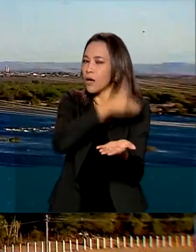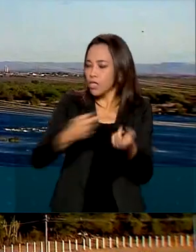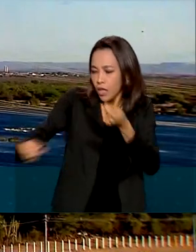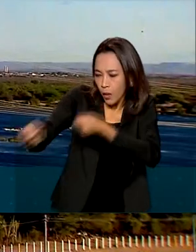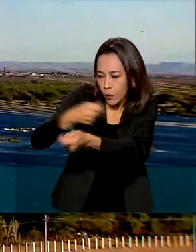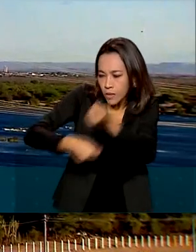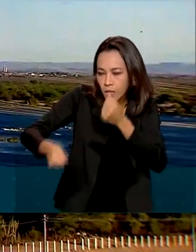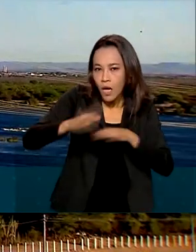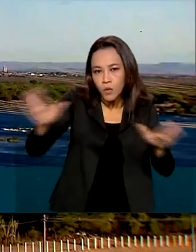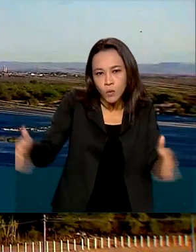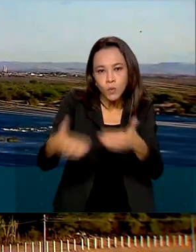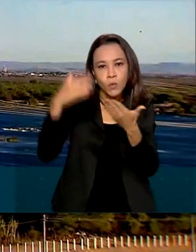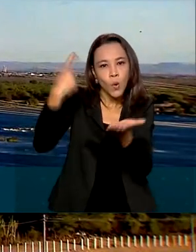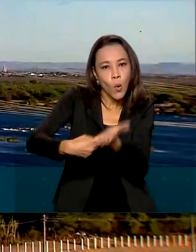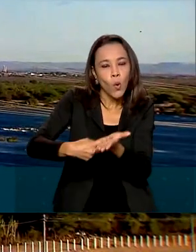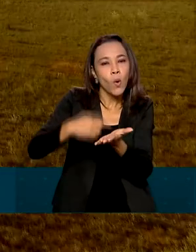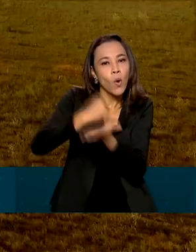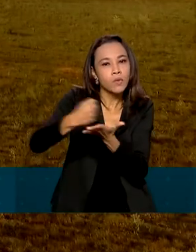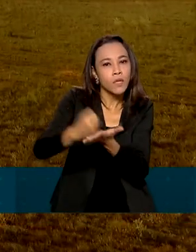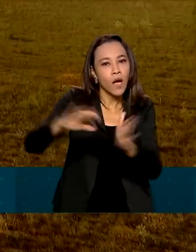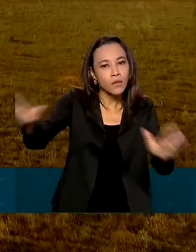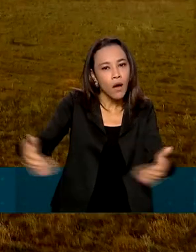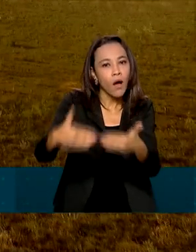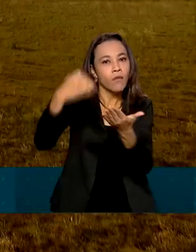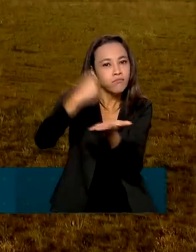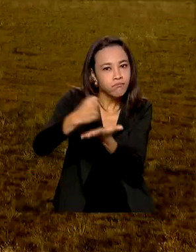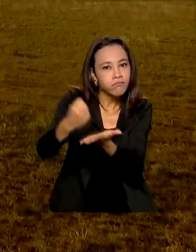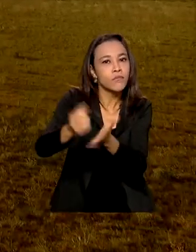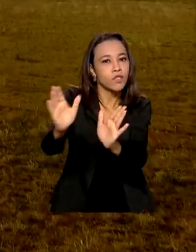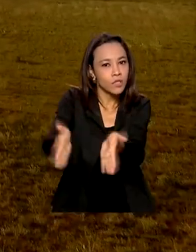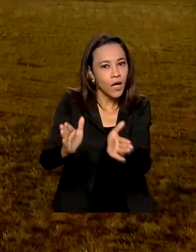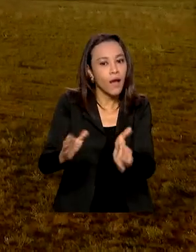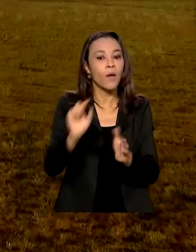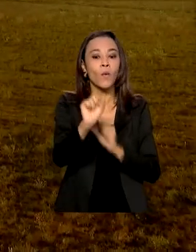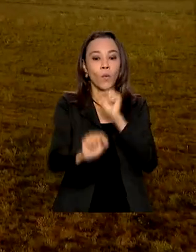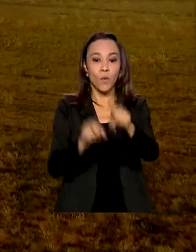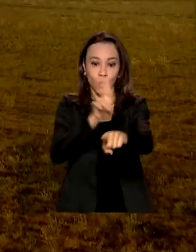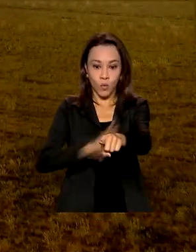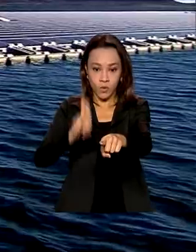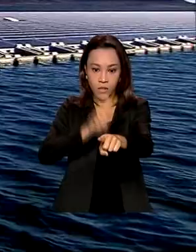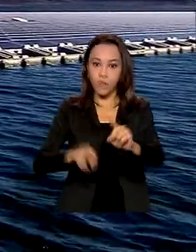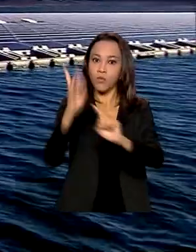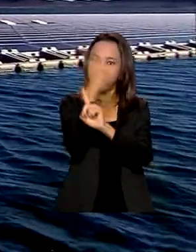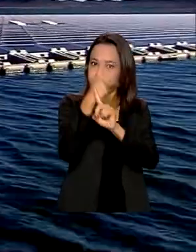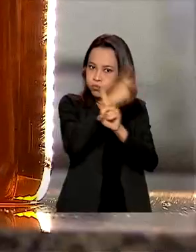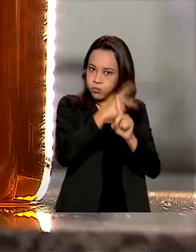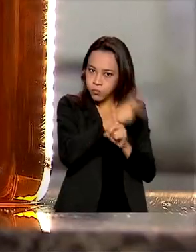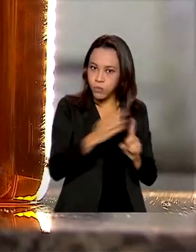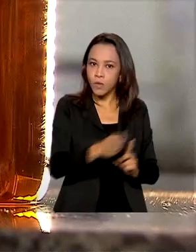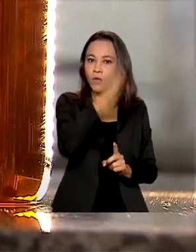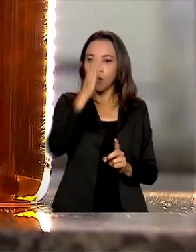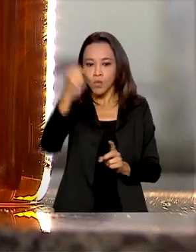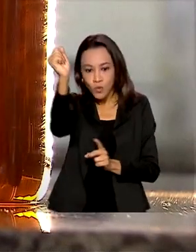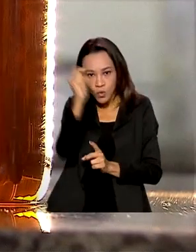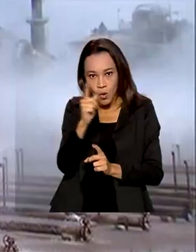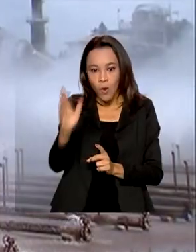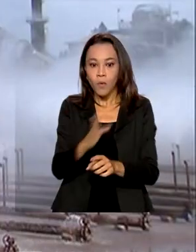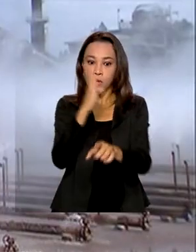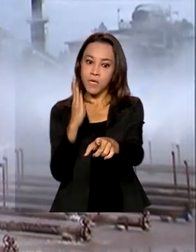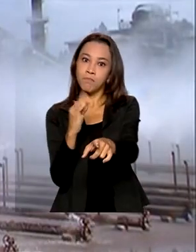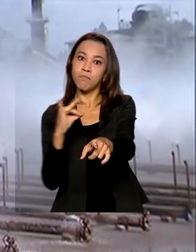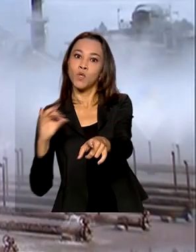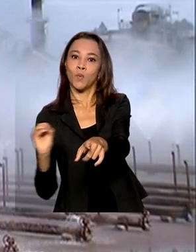para Empreendimentos hidrelétricos e de geração a partir de fontes eólica solar e de biomassa